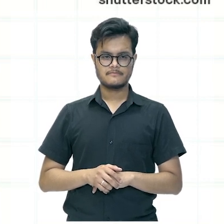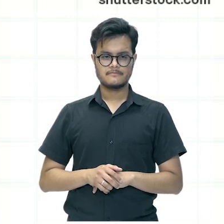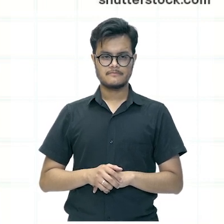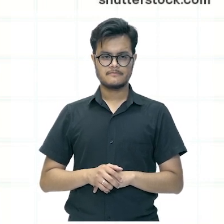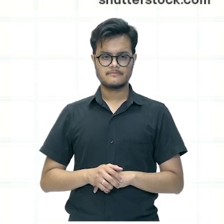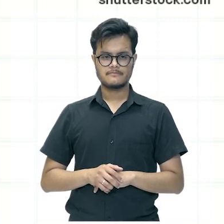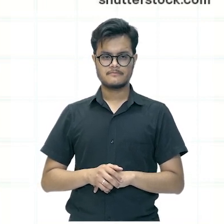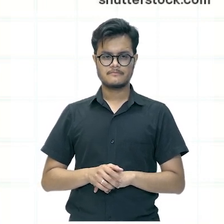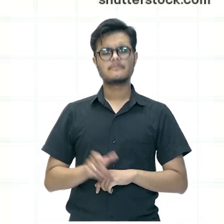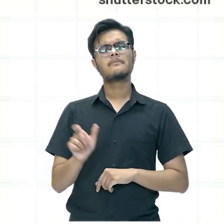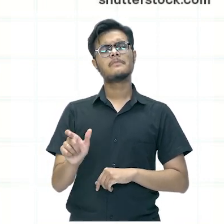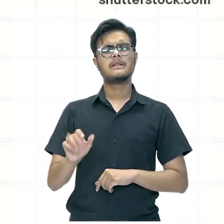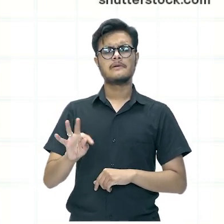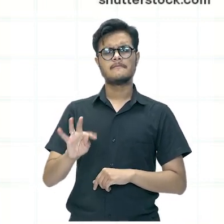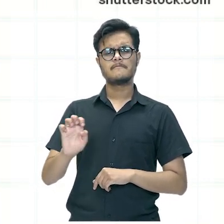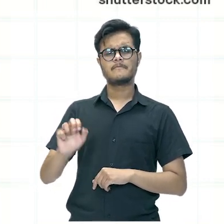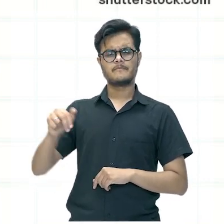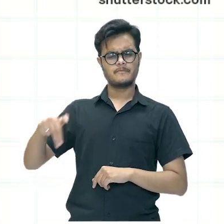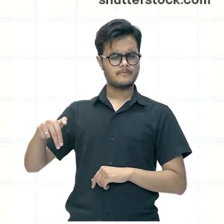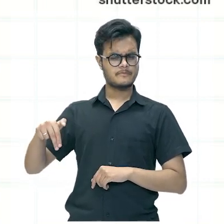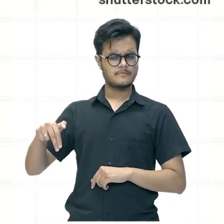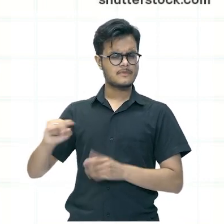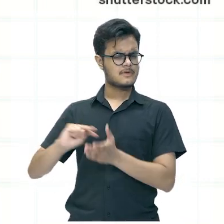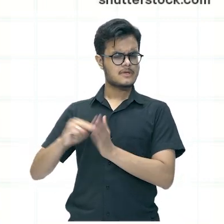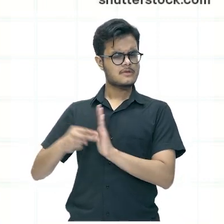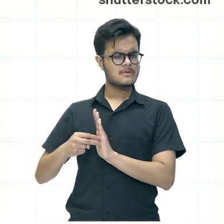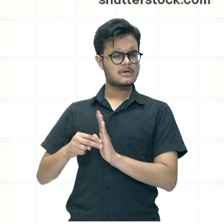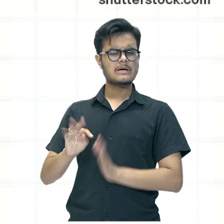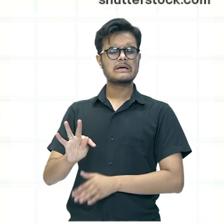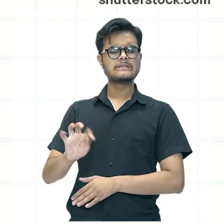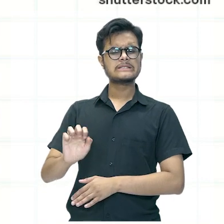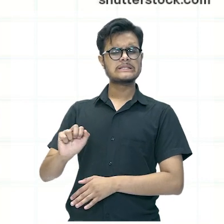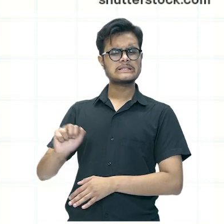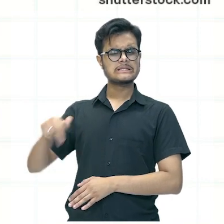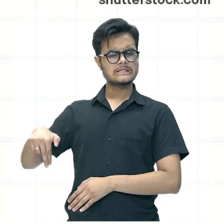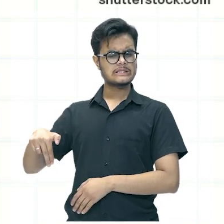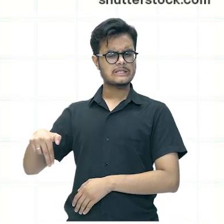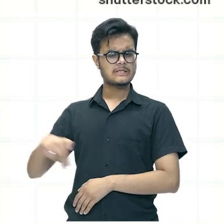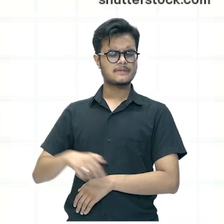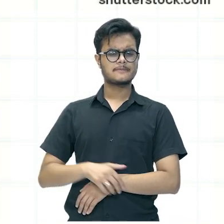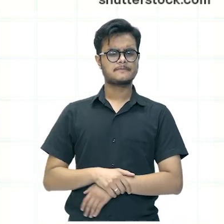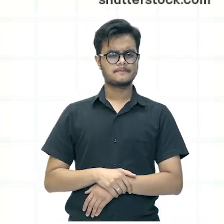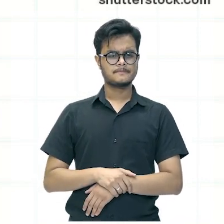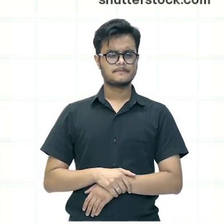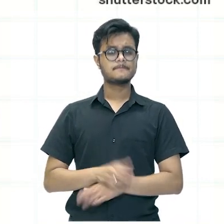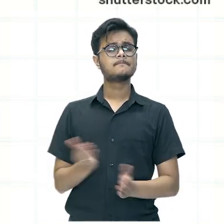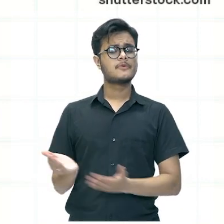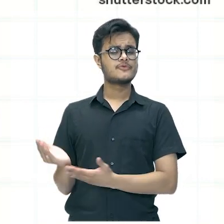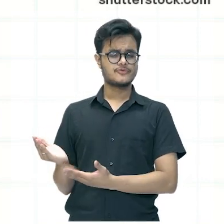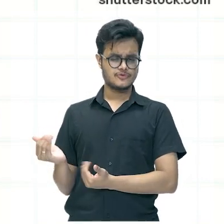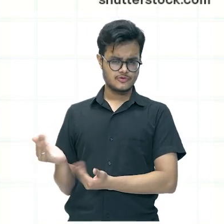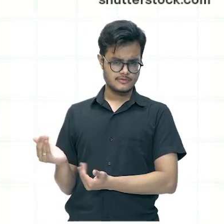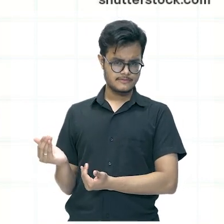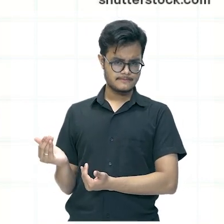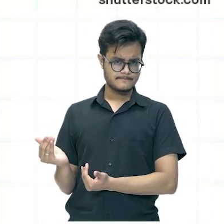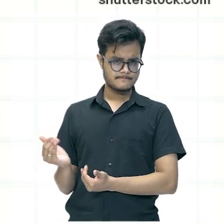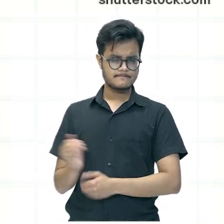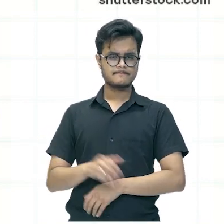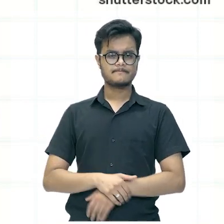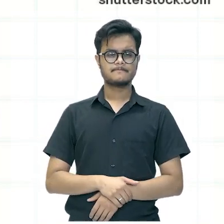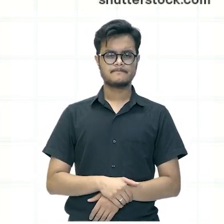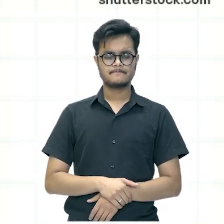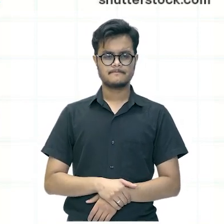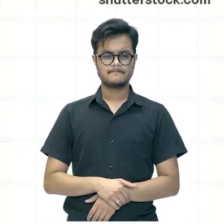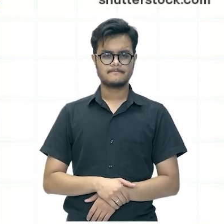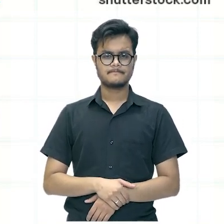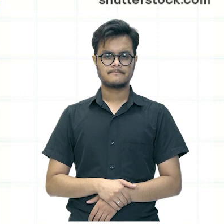gente, que será isso aqui? Teen depression, porque está repetido aqui, ó, né? Teen seria adolescente, jovens, né? No caso